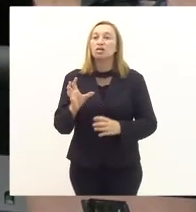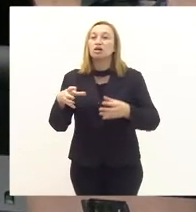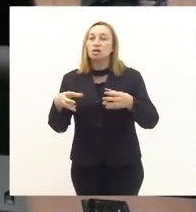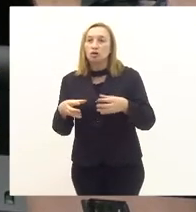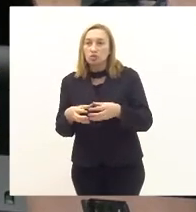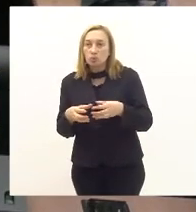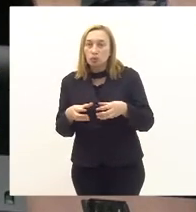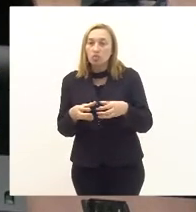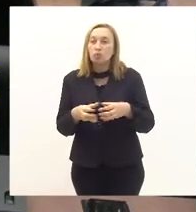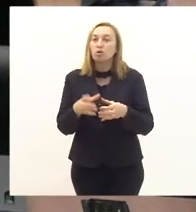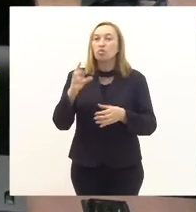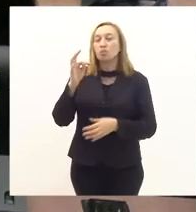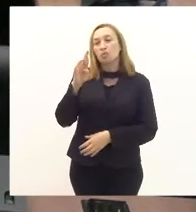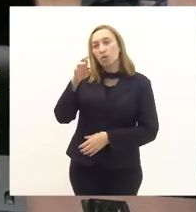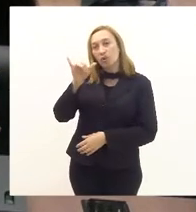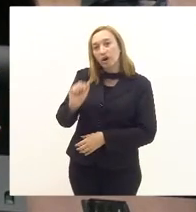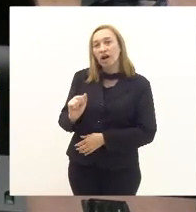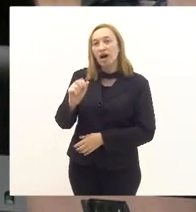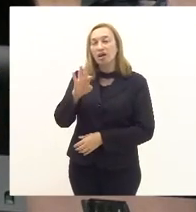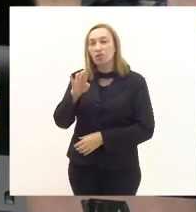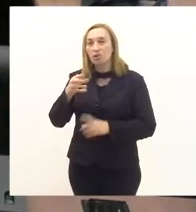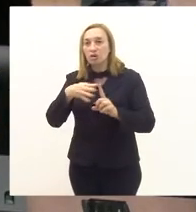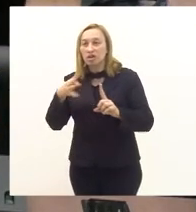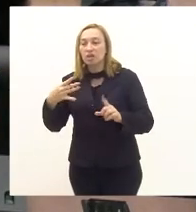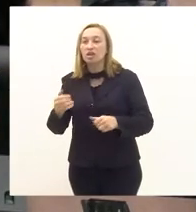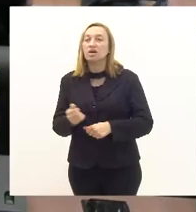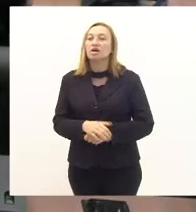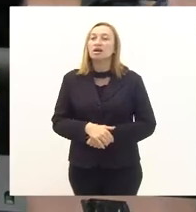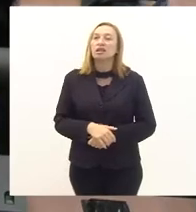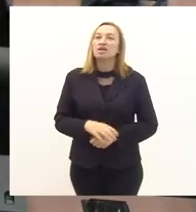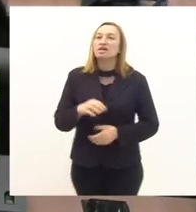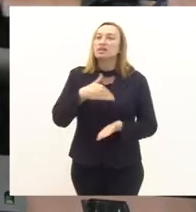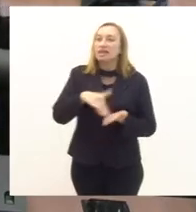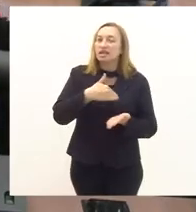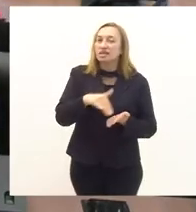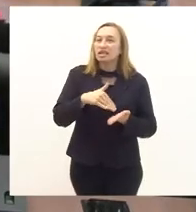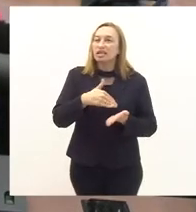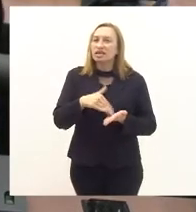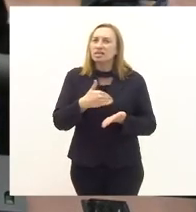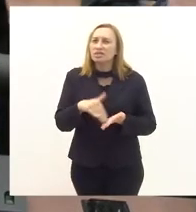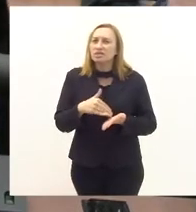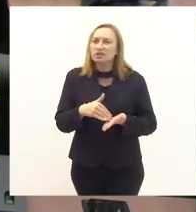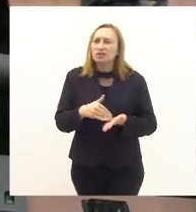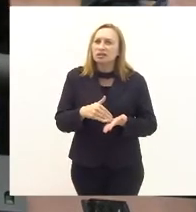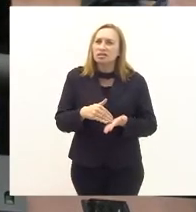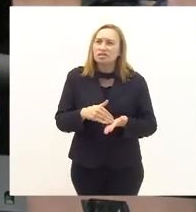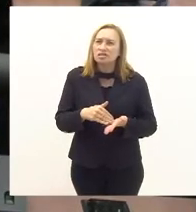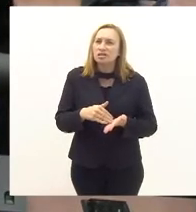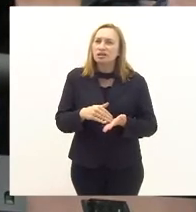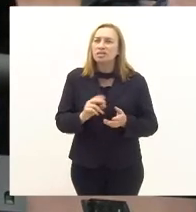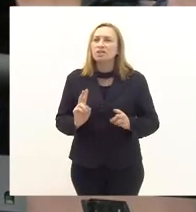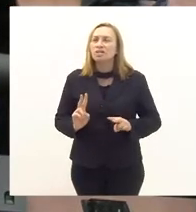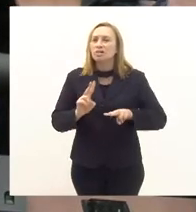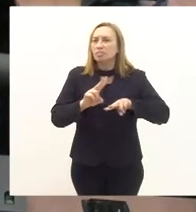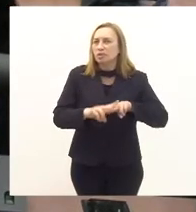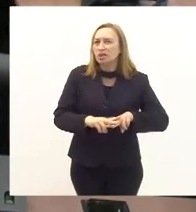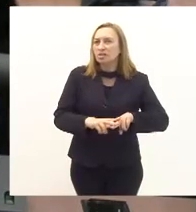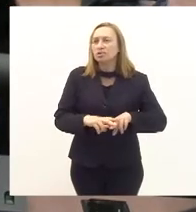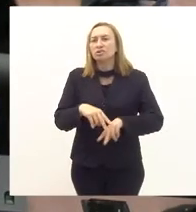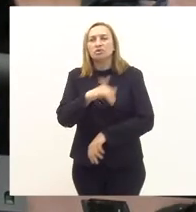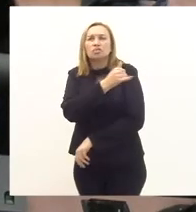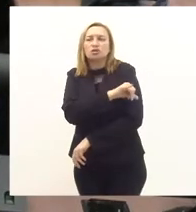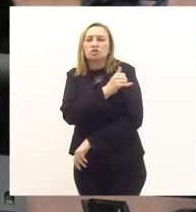Arco-Íris, do Conselho Estadual, Carlos Renato, da Secretaria de Sistema Penitenciário do Rio de